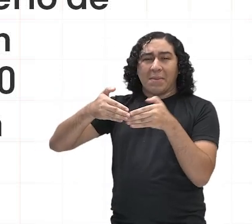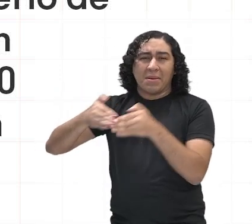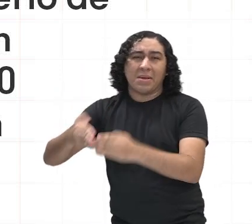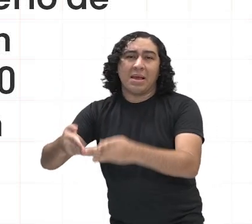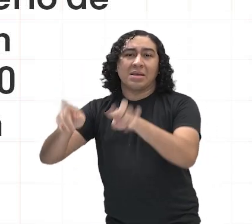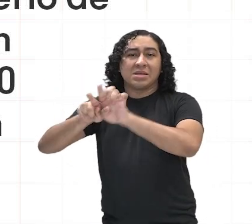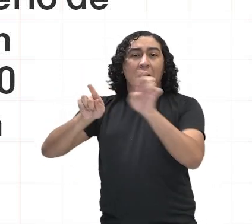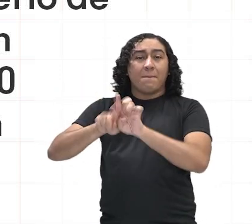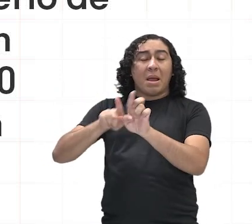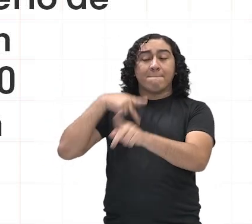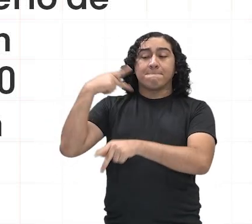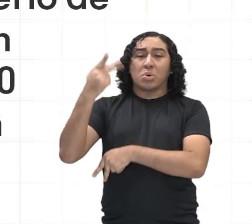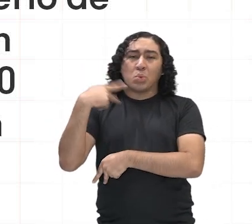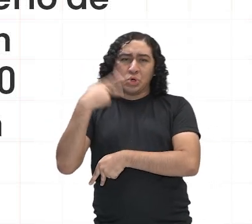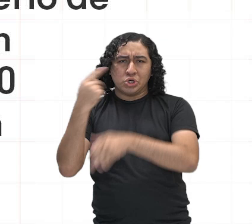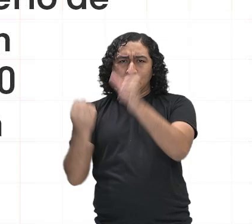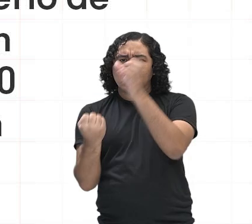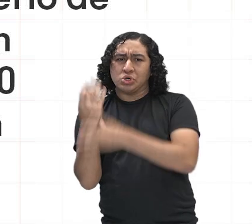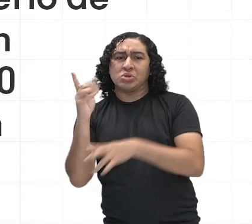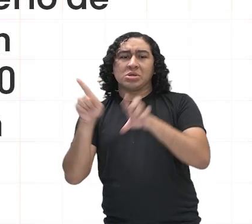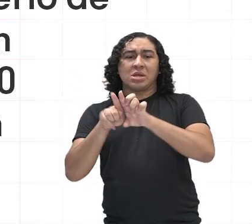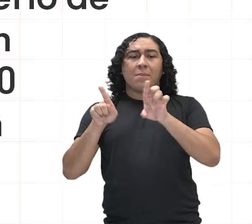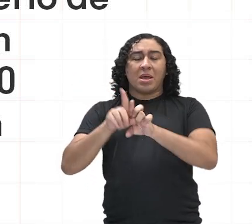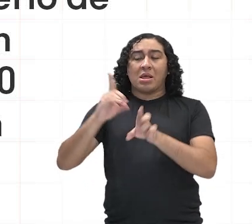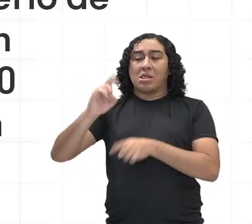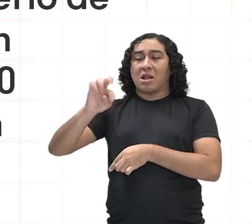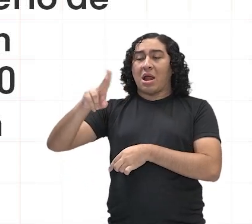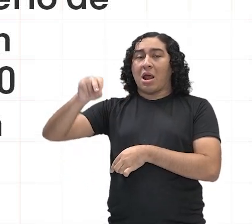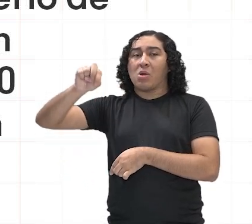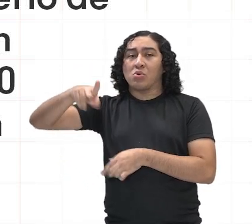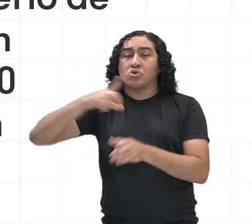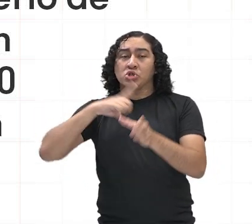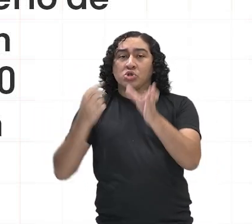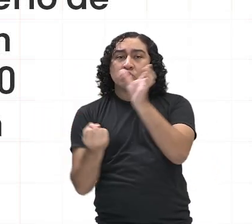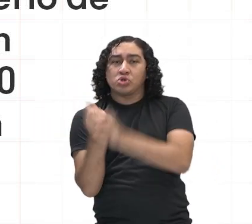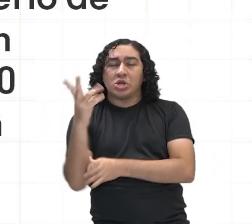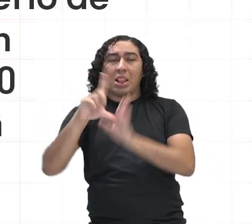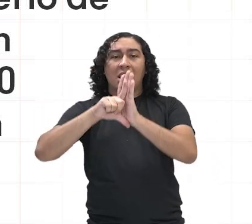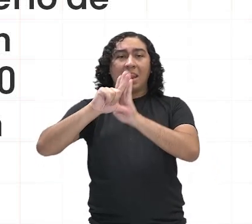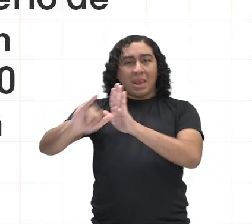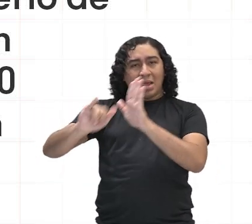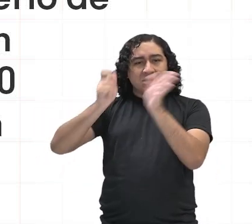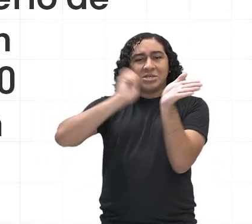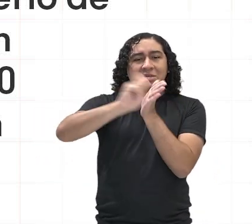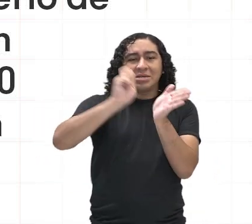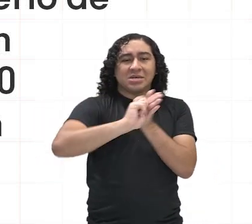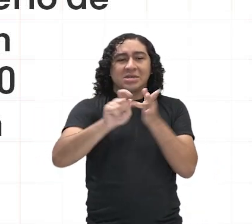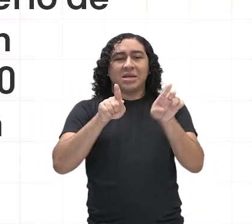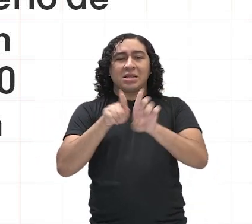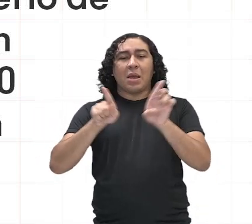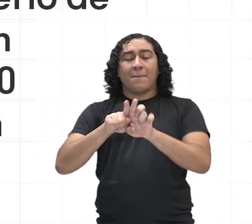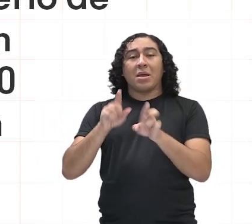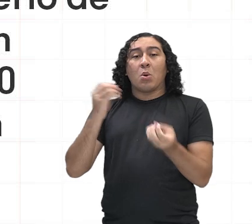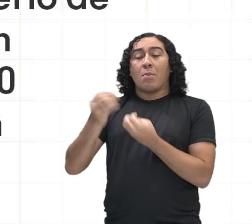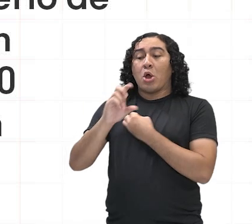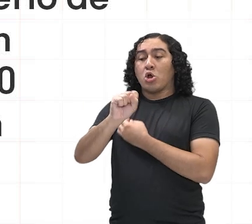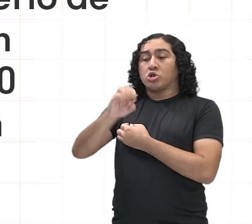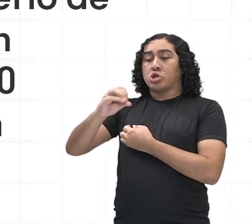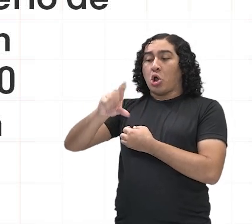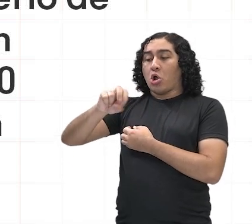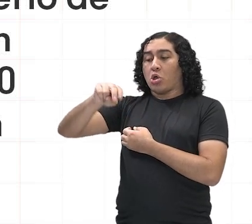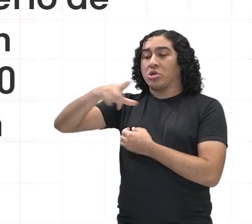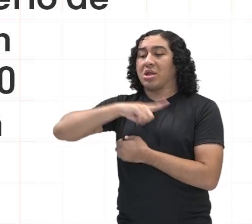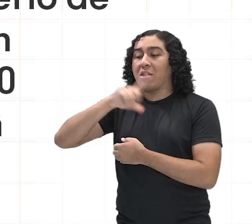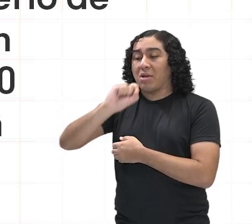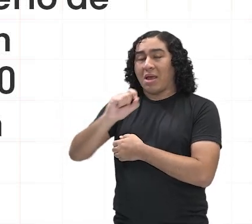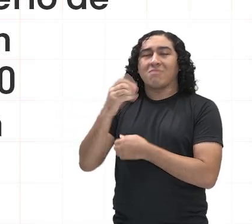política, Drácon criou as leis escritas. As reformas de Solon mudaram os critérios de participação no poder,